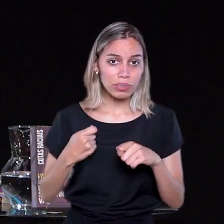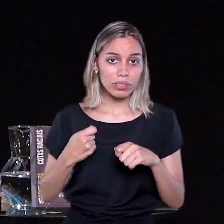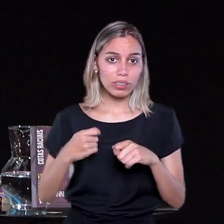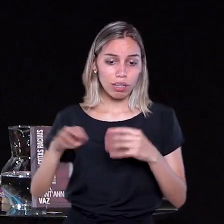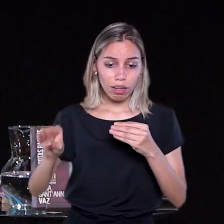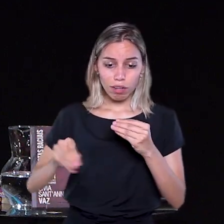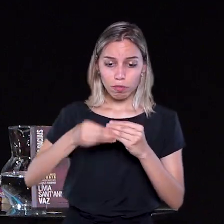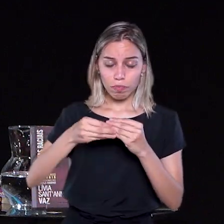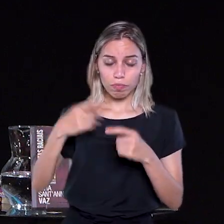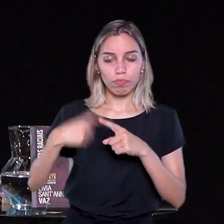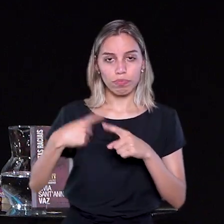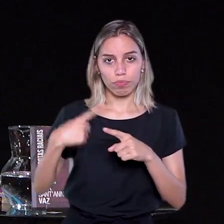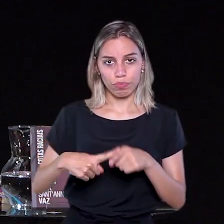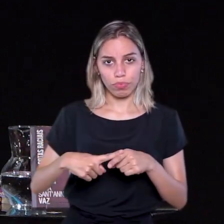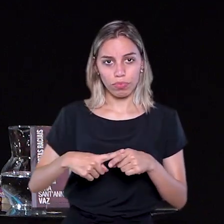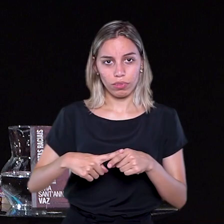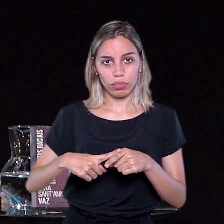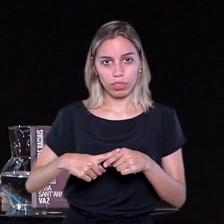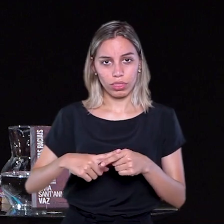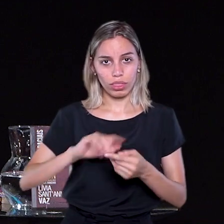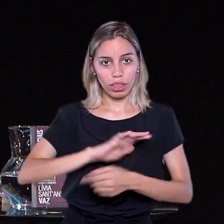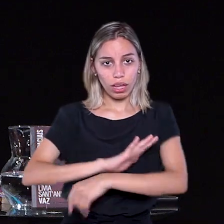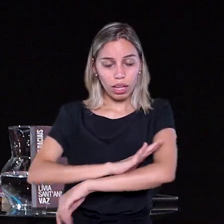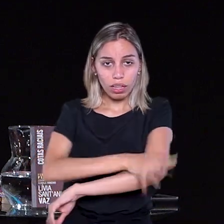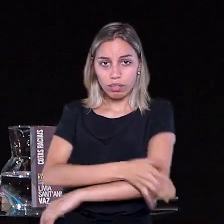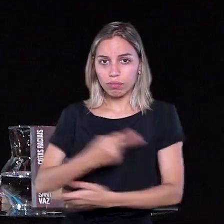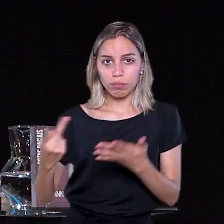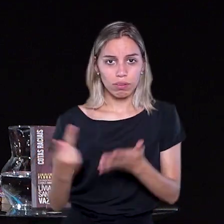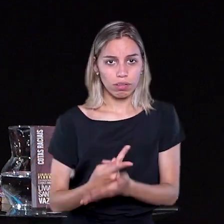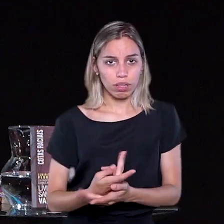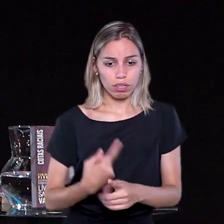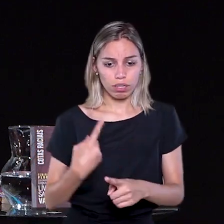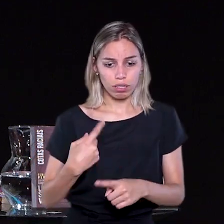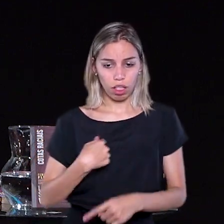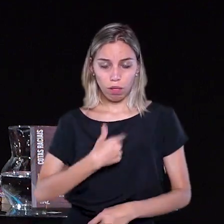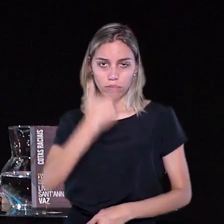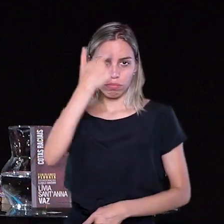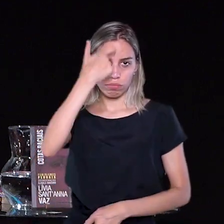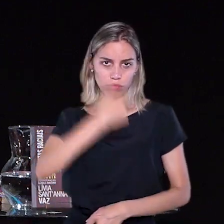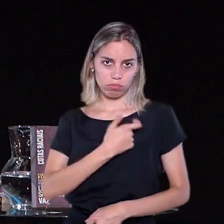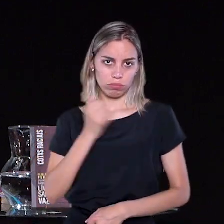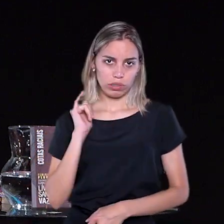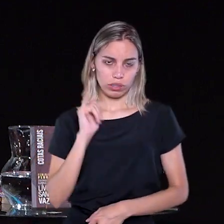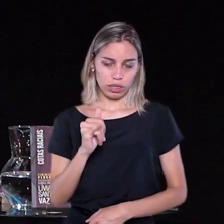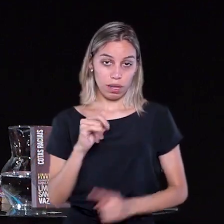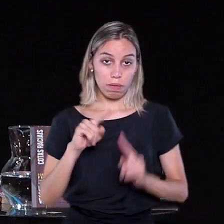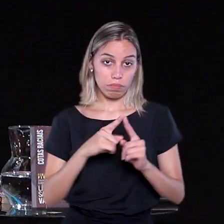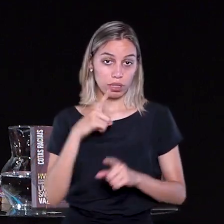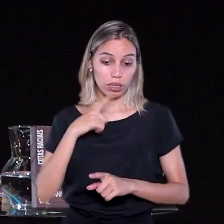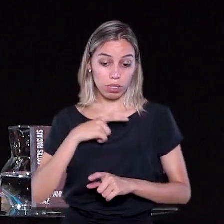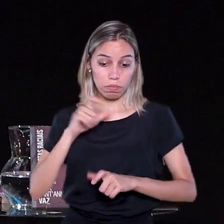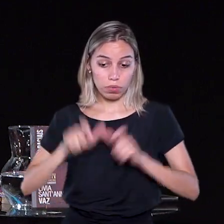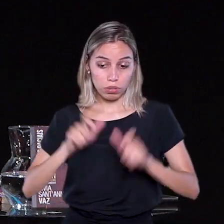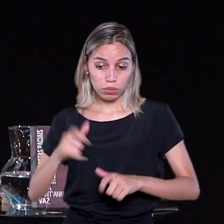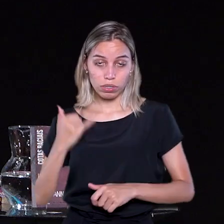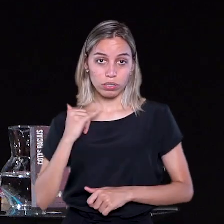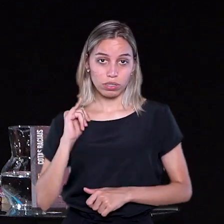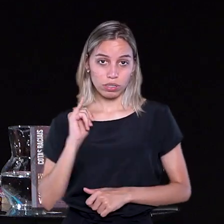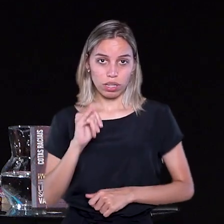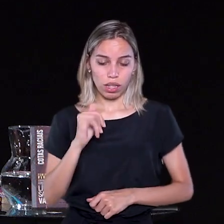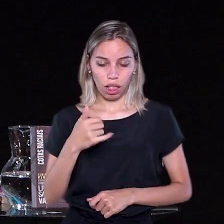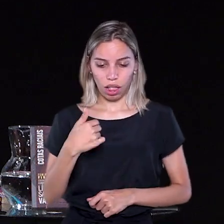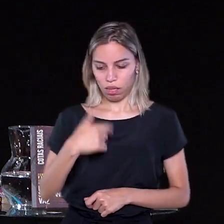quê? Porque o racismo ele não acontece com base na minha autodeclaração. Tem pessoas que dizem assim: mas por dentro eu me